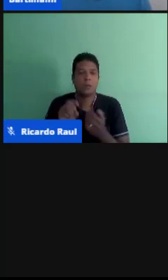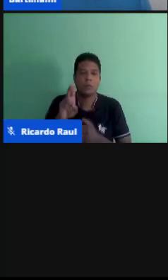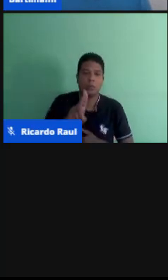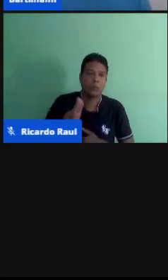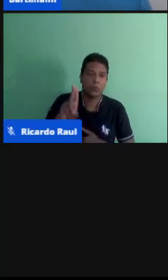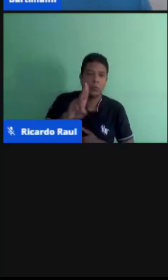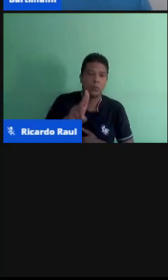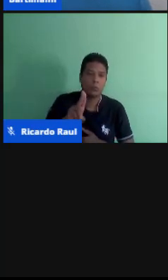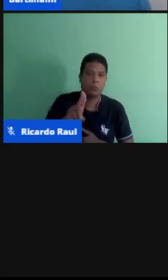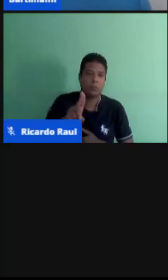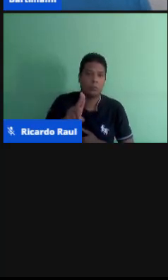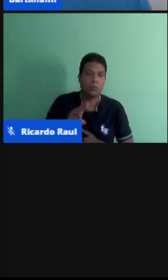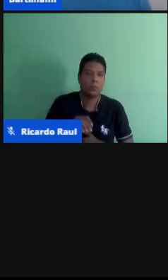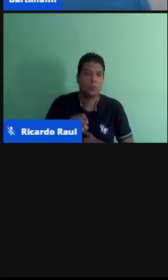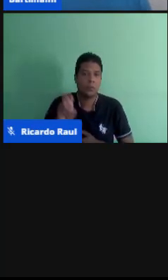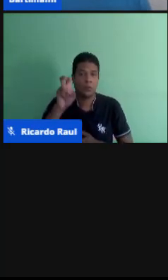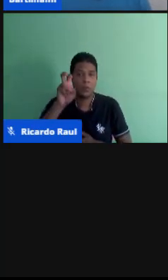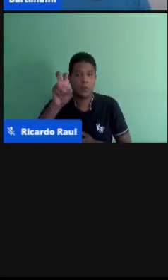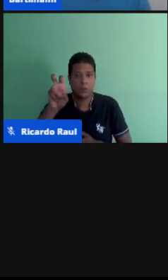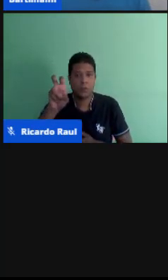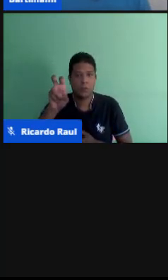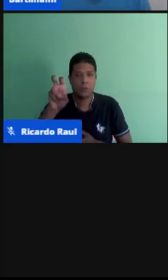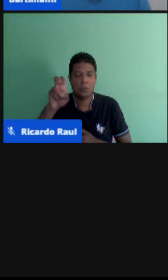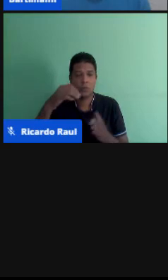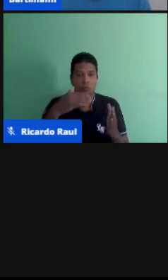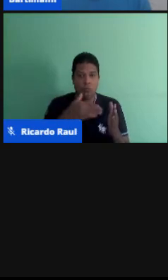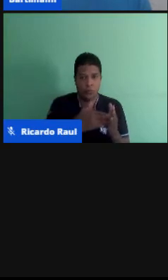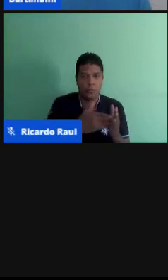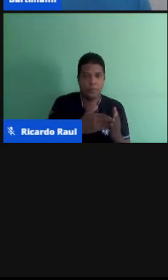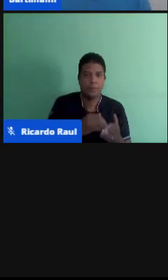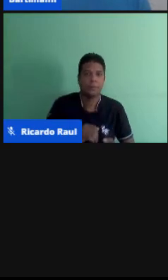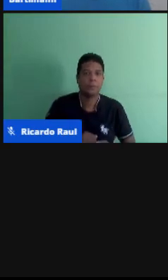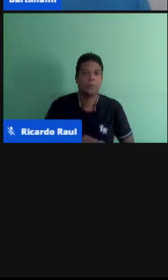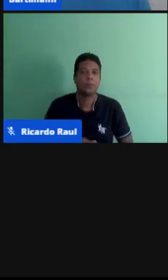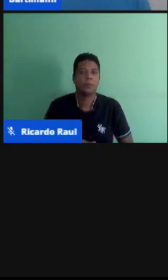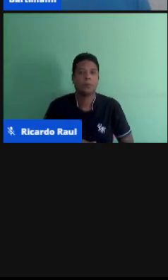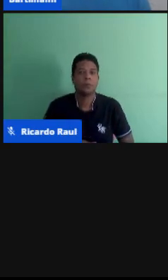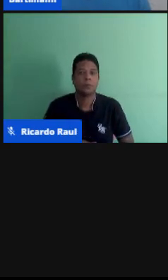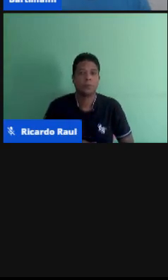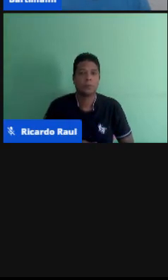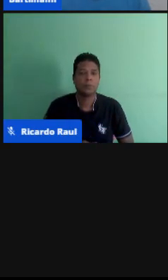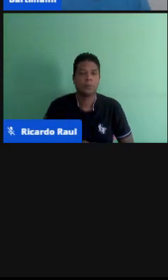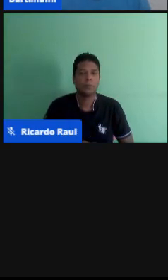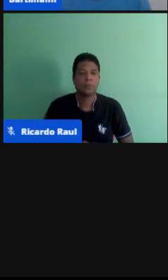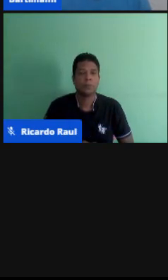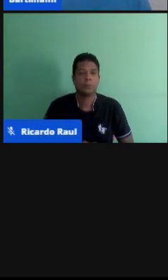coleção 5. Então, só essa última coleção. Tudo bem? Podemos avançar?